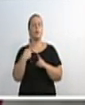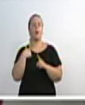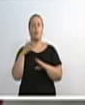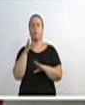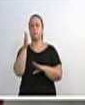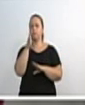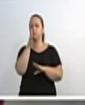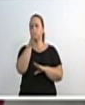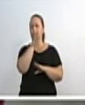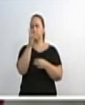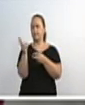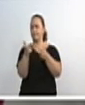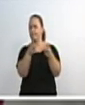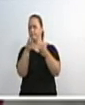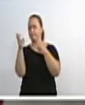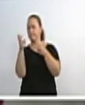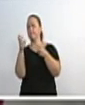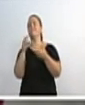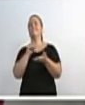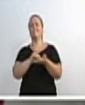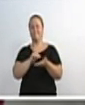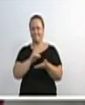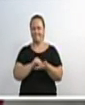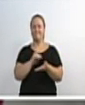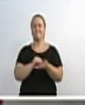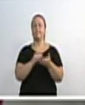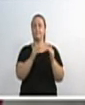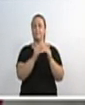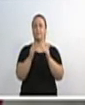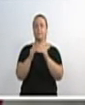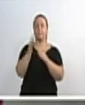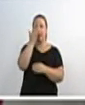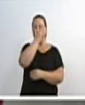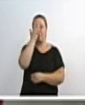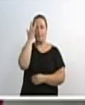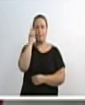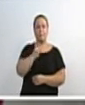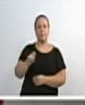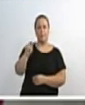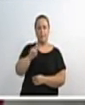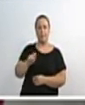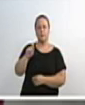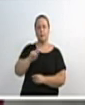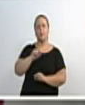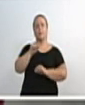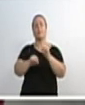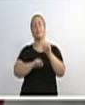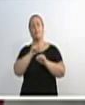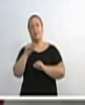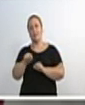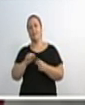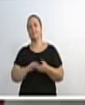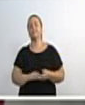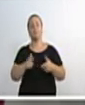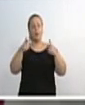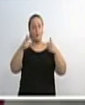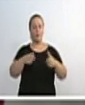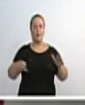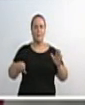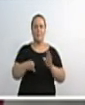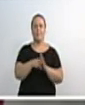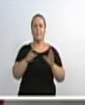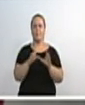tem percebido a necessidade. Associação de moradores nada é do que um espaço da